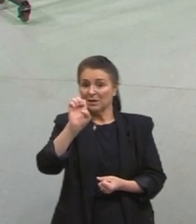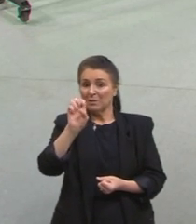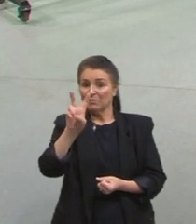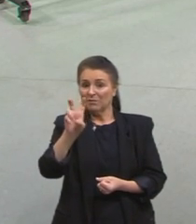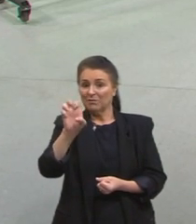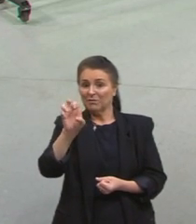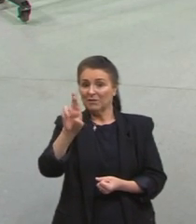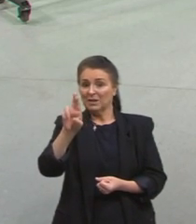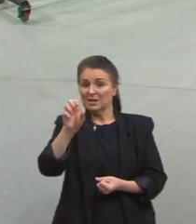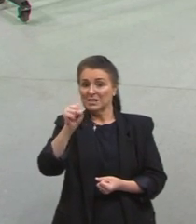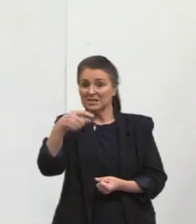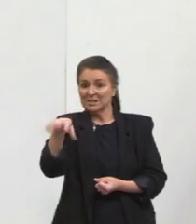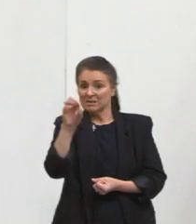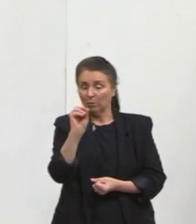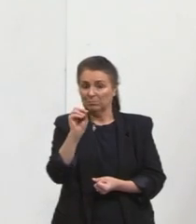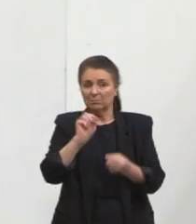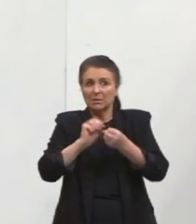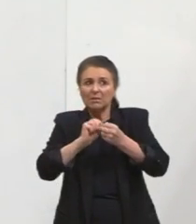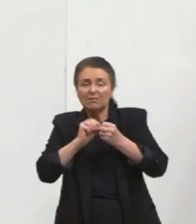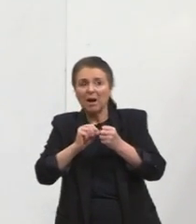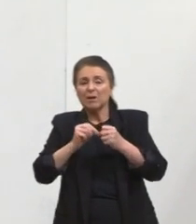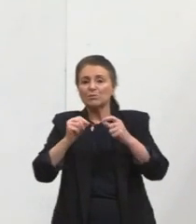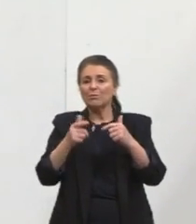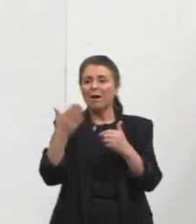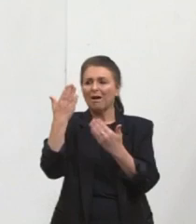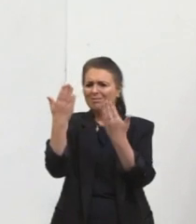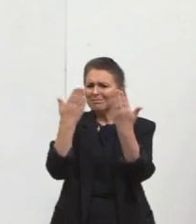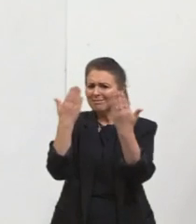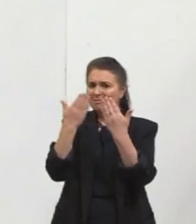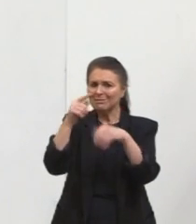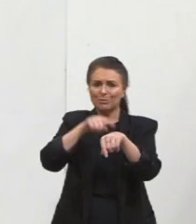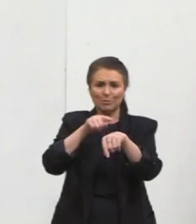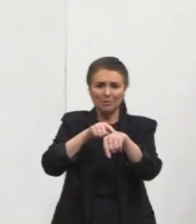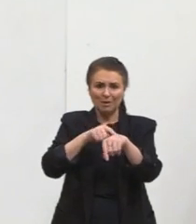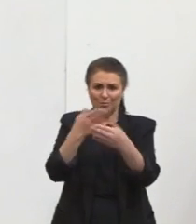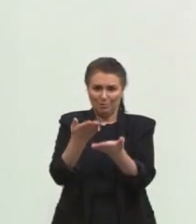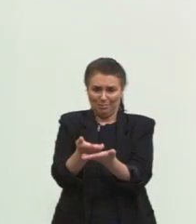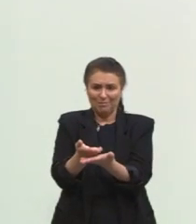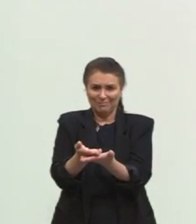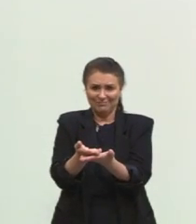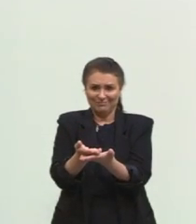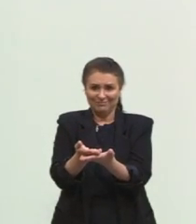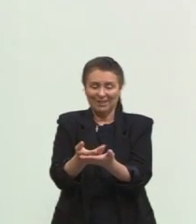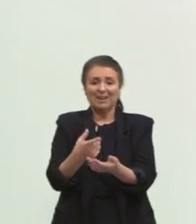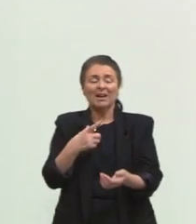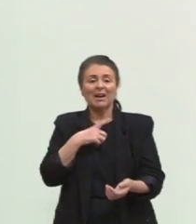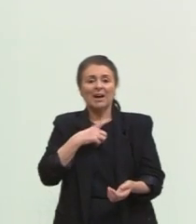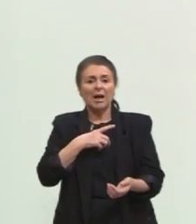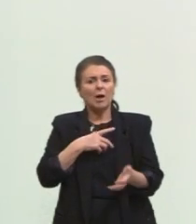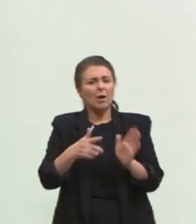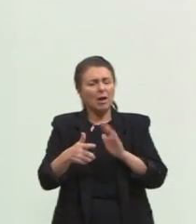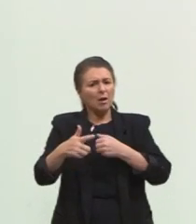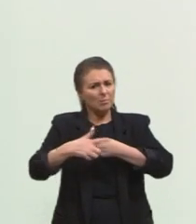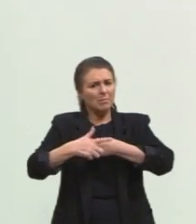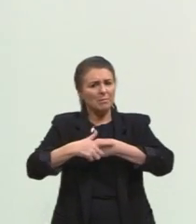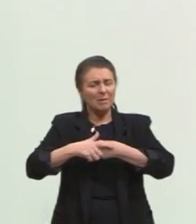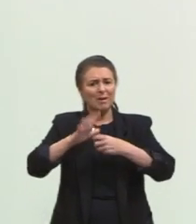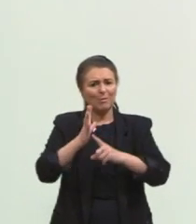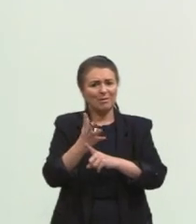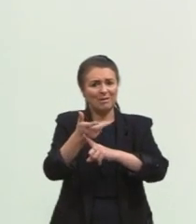um retrato não é uma análise do tempo atual né é papel da arte falar sobre o tempo ao qual ela tá sendo